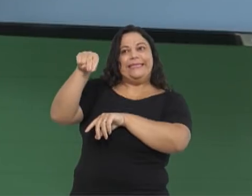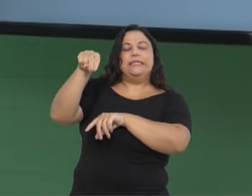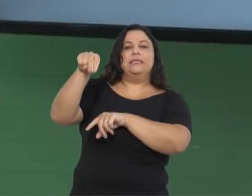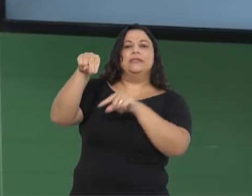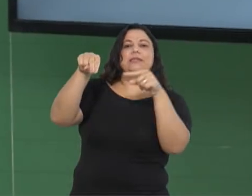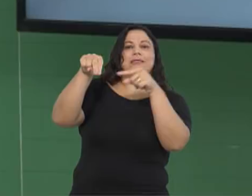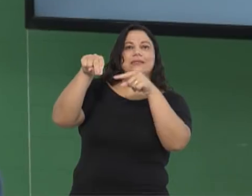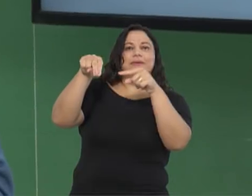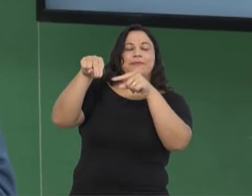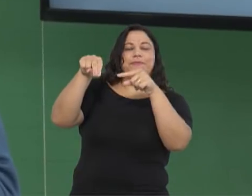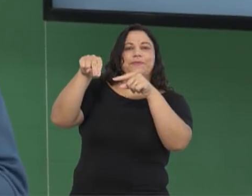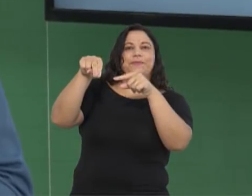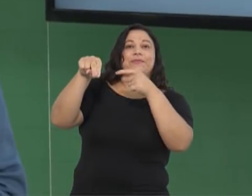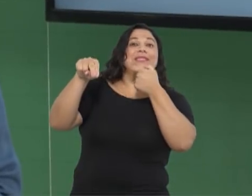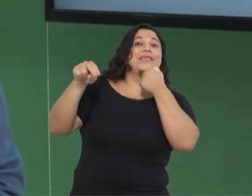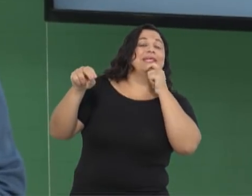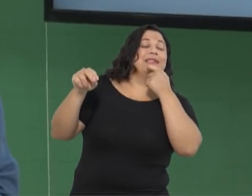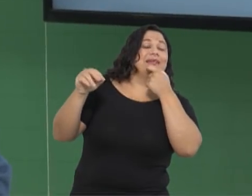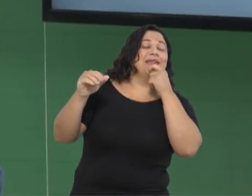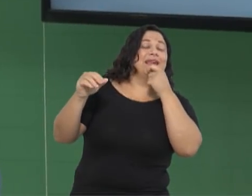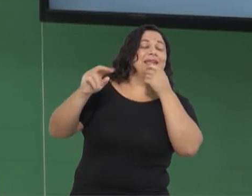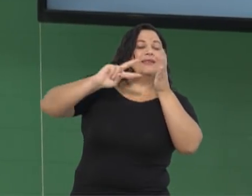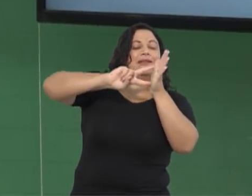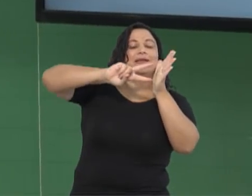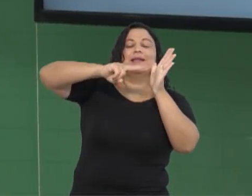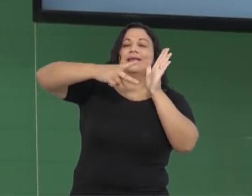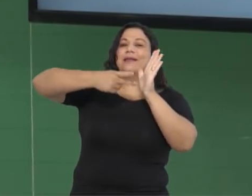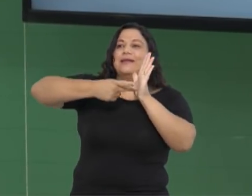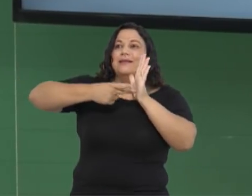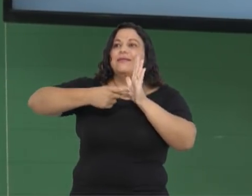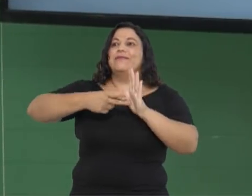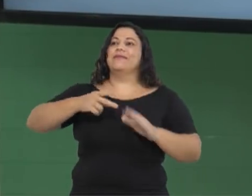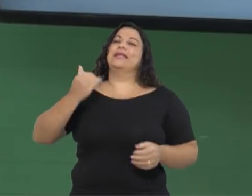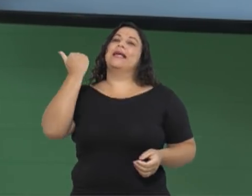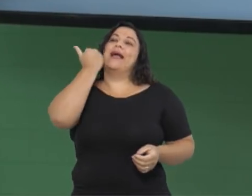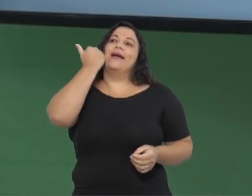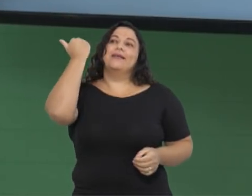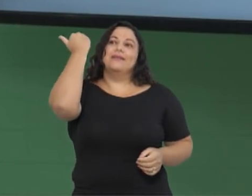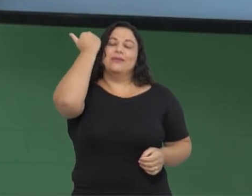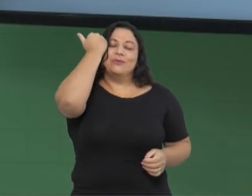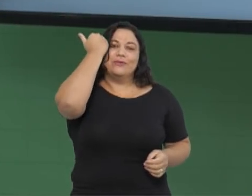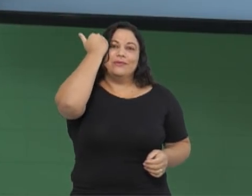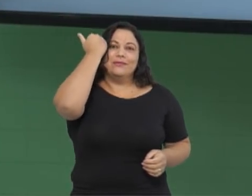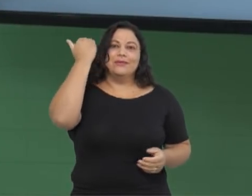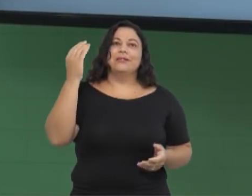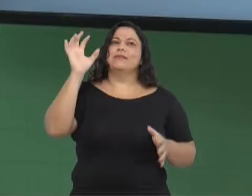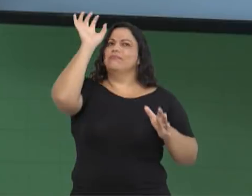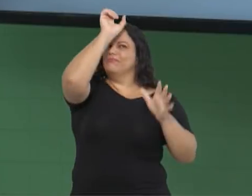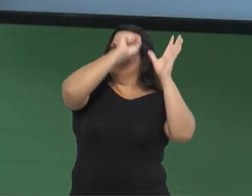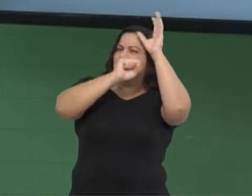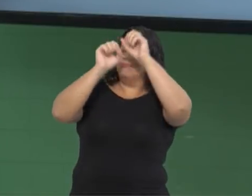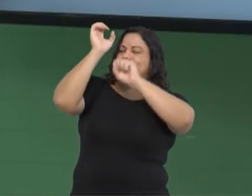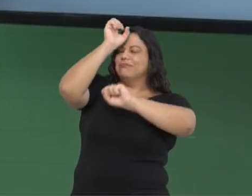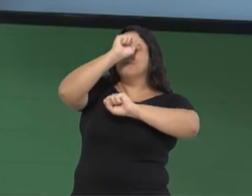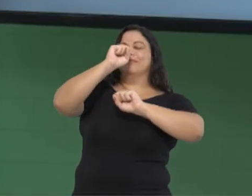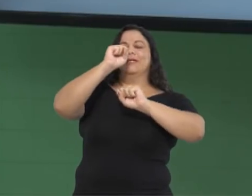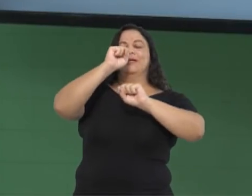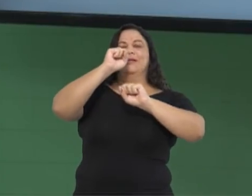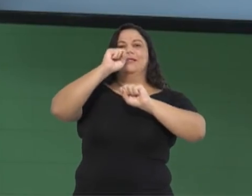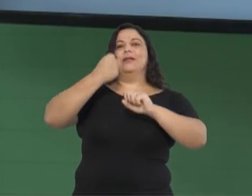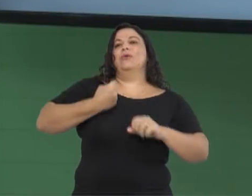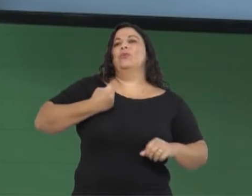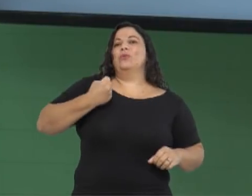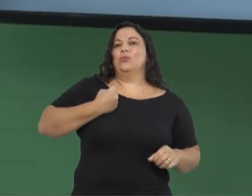significa teenager, que é adolescente. Então, é bem bacana, né? Aprender o número e aprender já mais uma